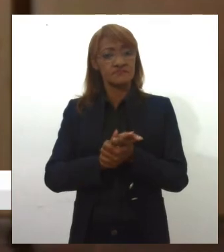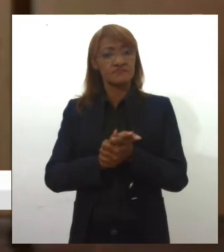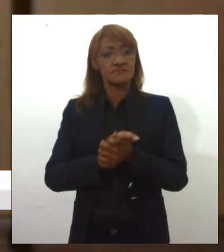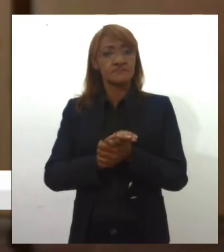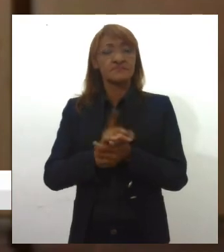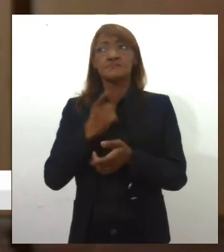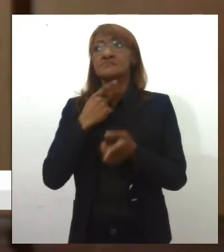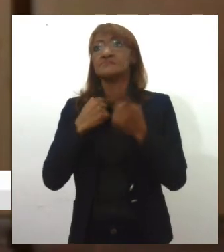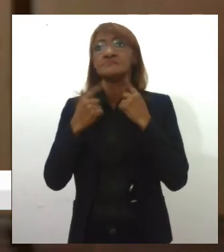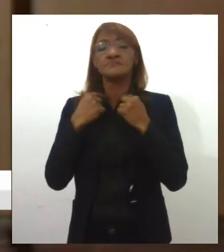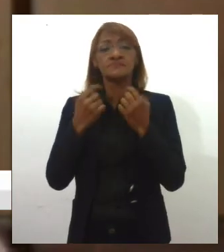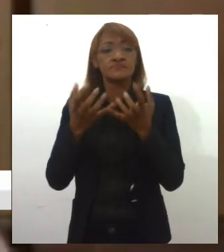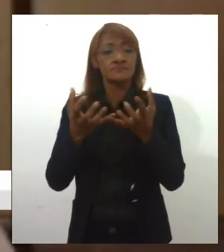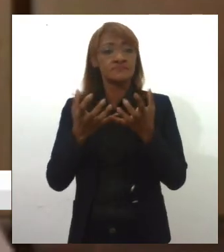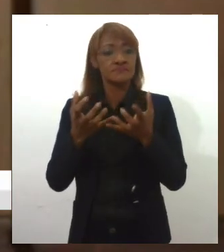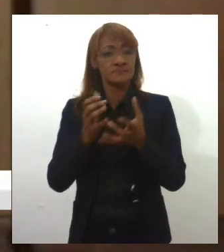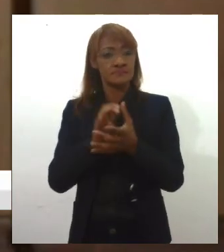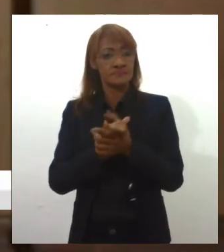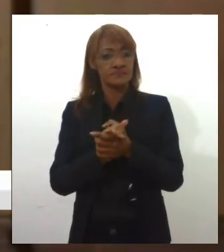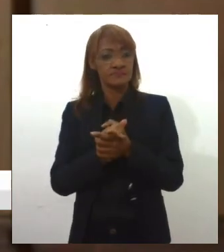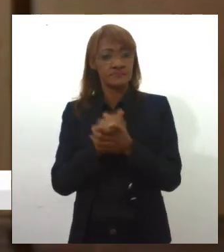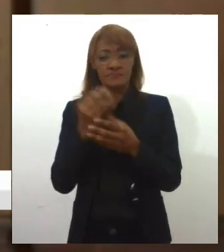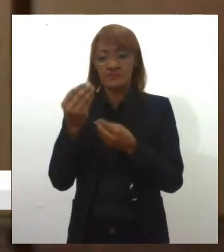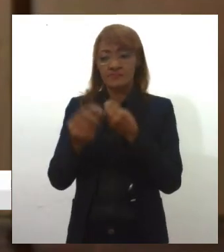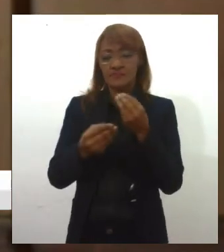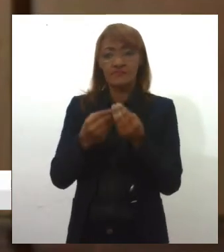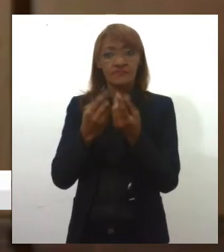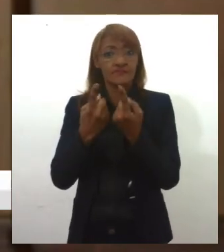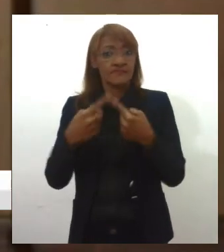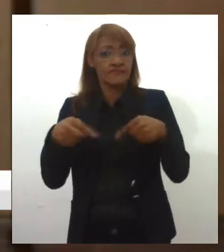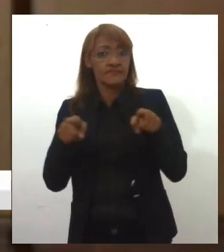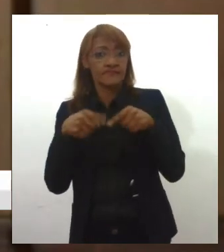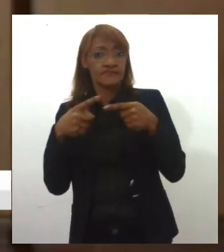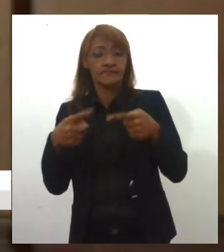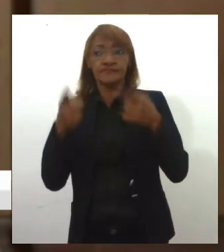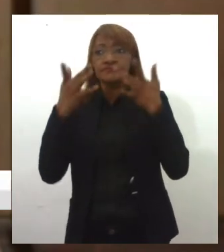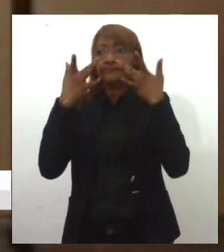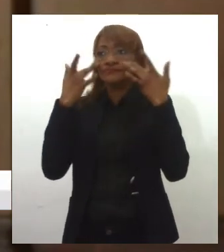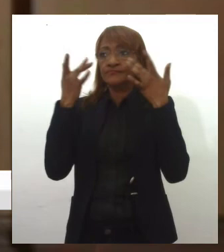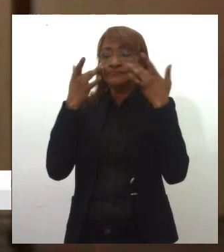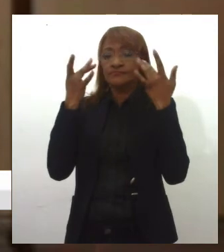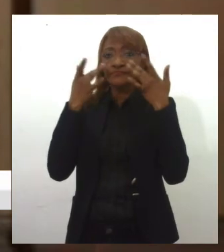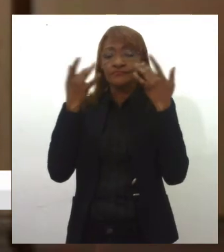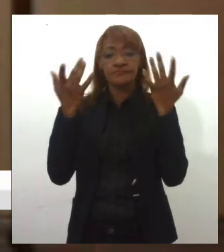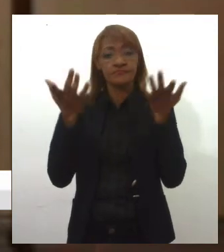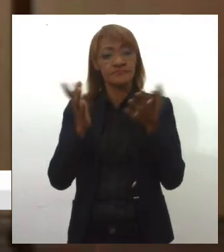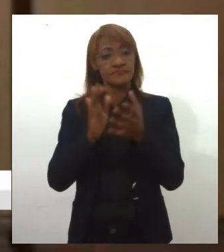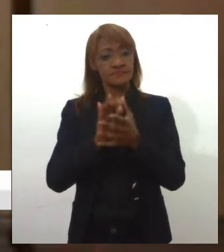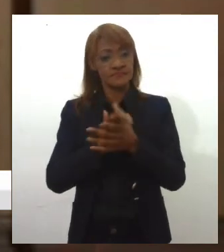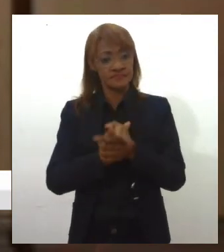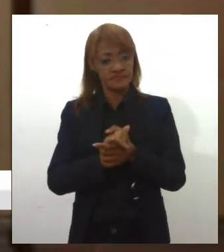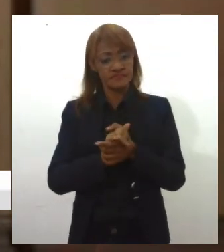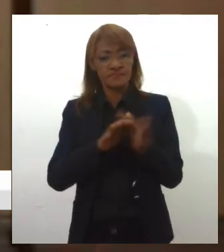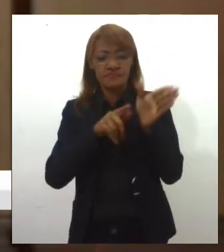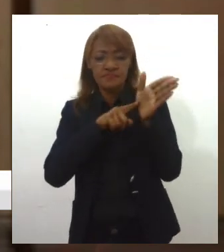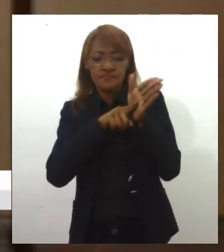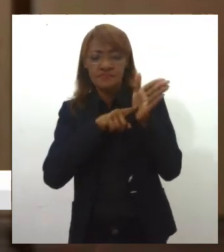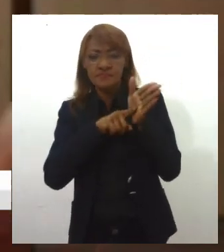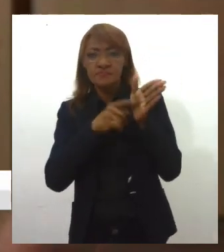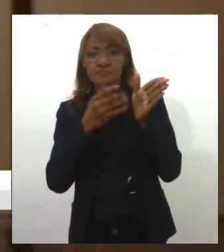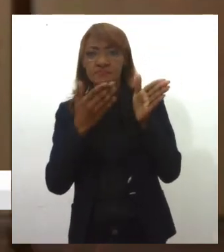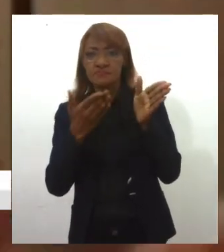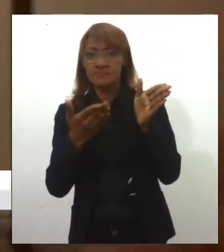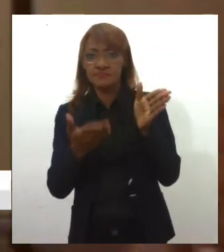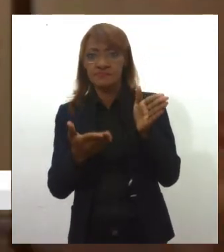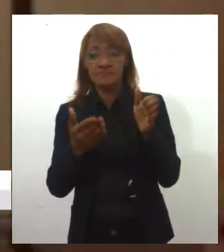dele para as artes, para a música, para o teatro, enfim, e investir nisso, né?